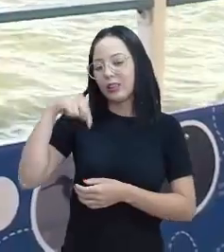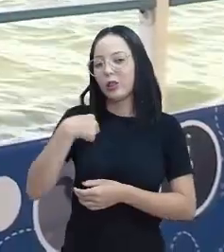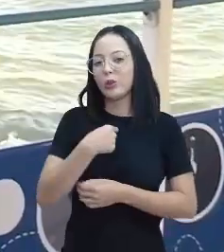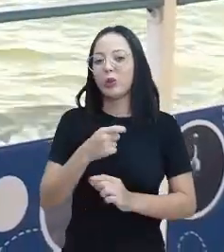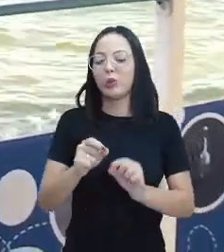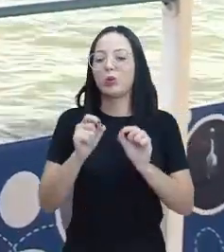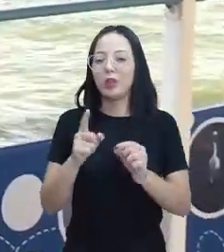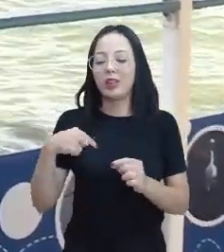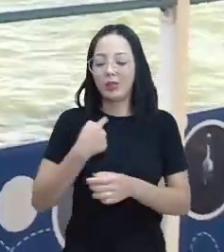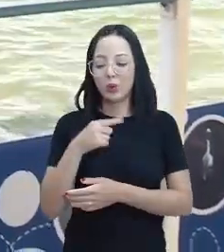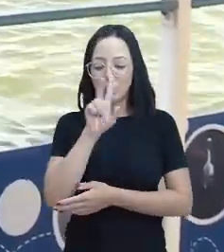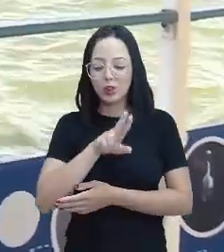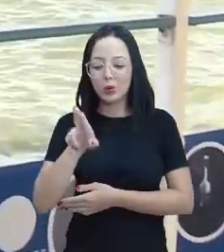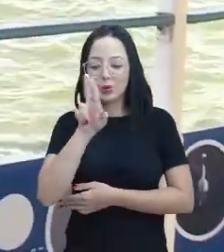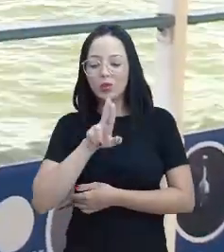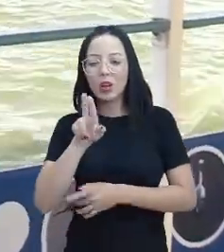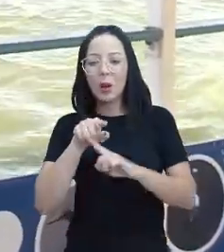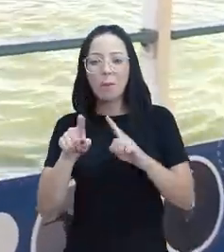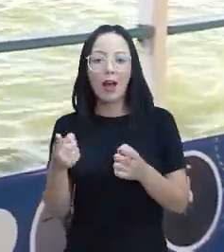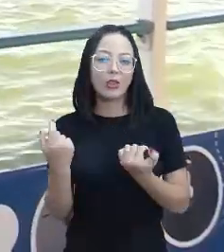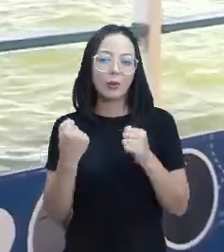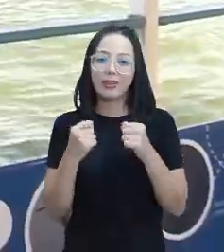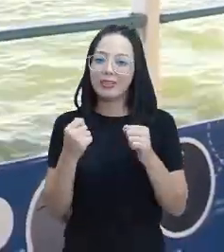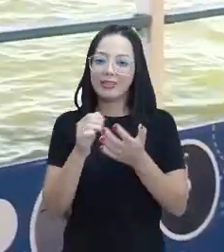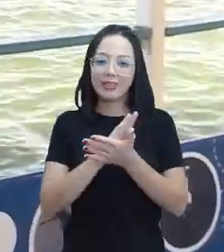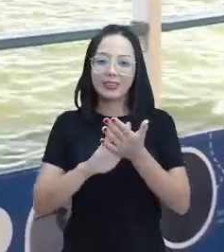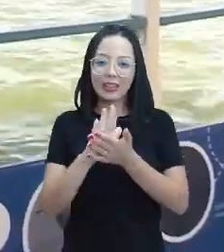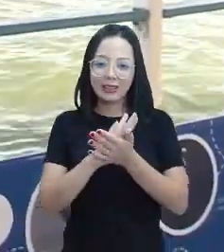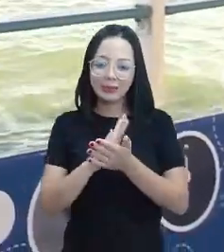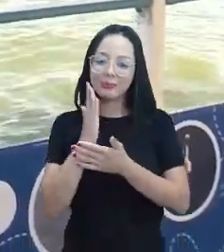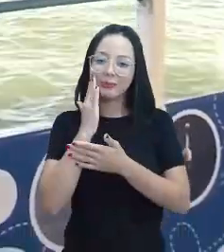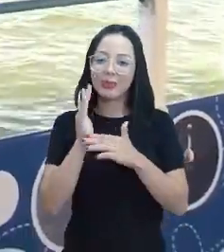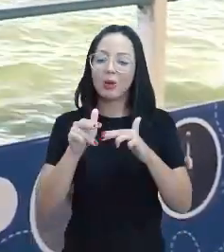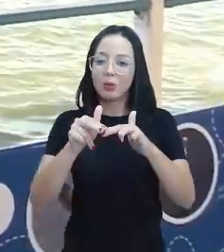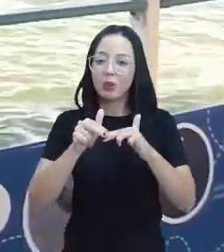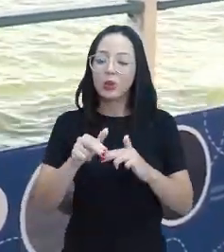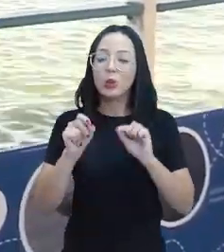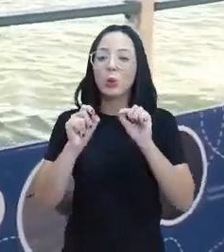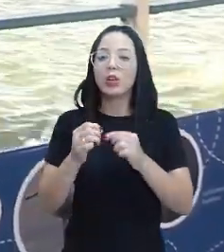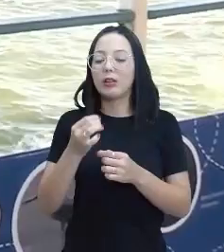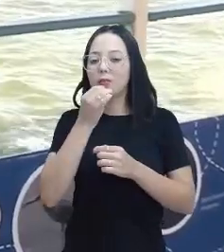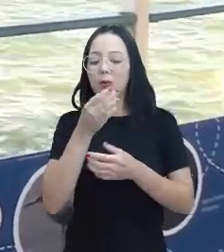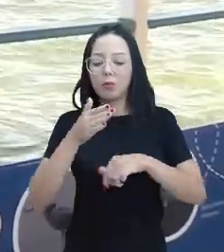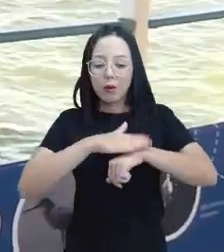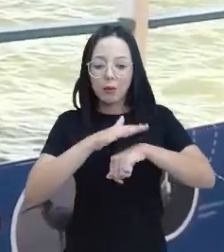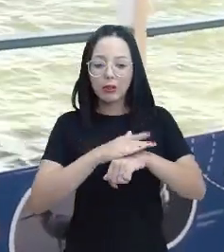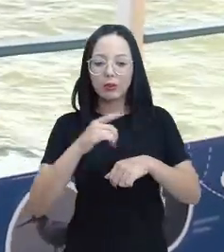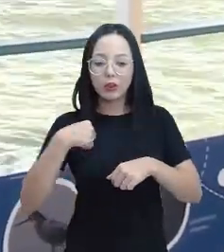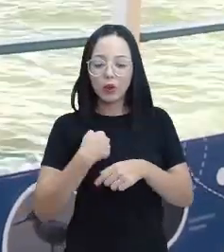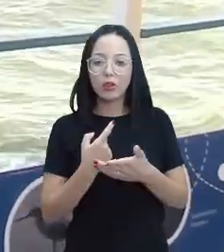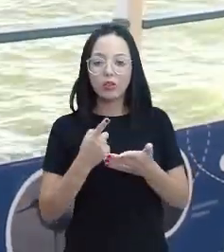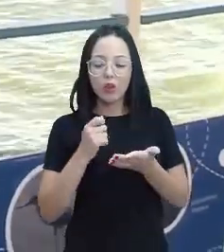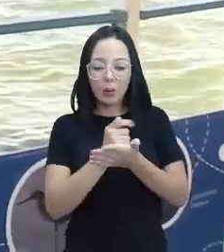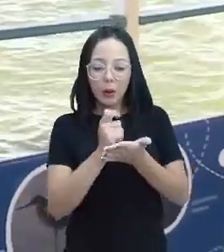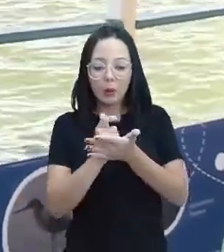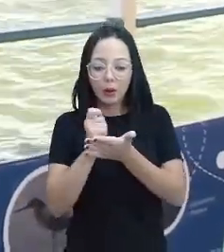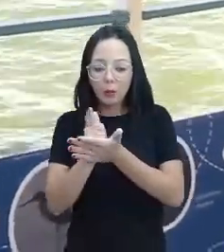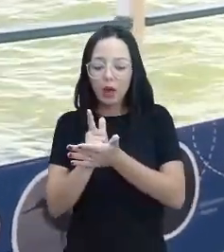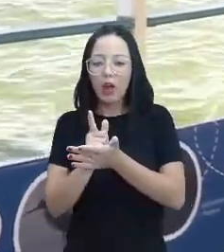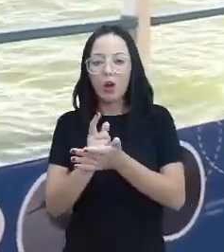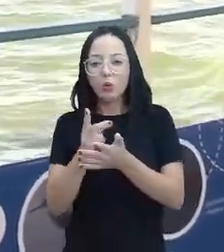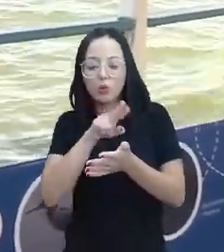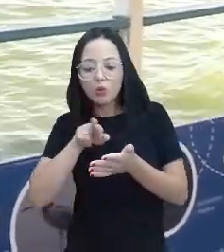aí consumindo muitas vezes desnecessariamente. Então, na hora de se consumir, é importante também perceber